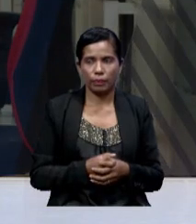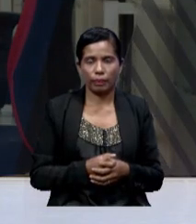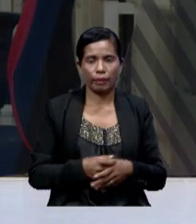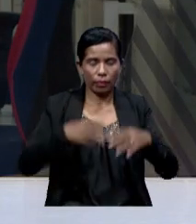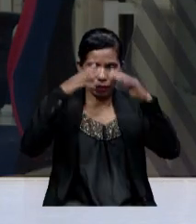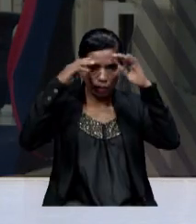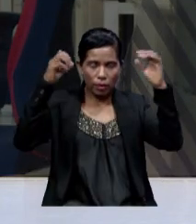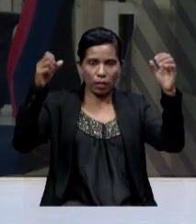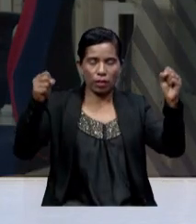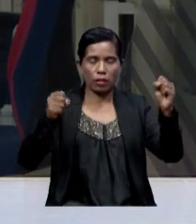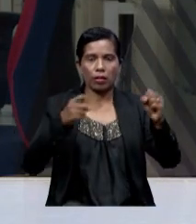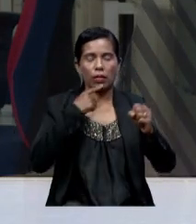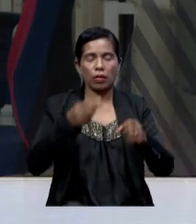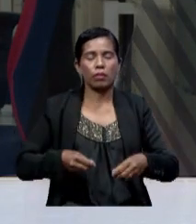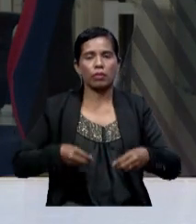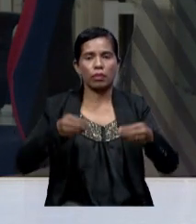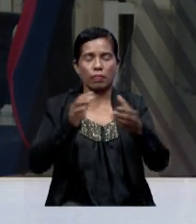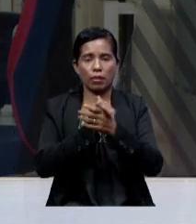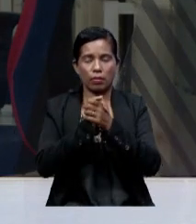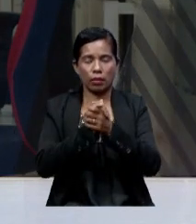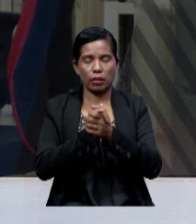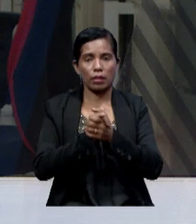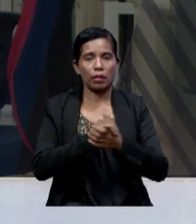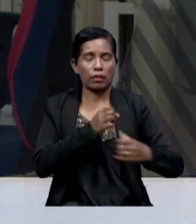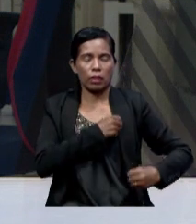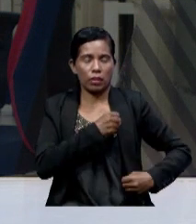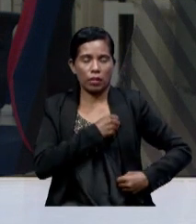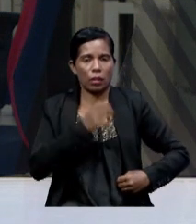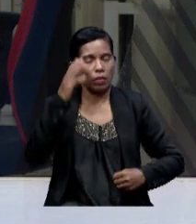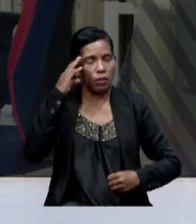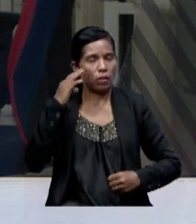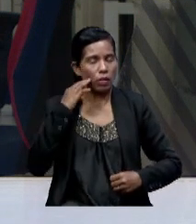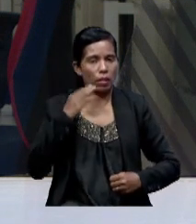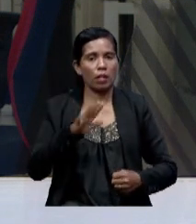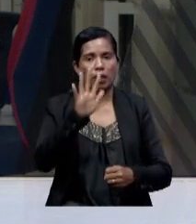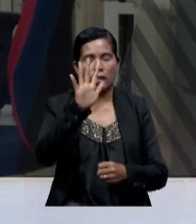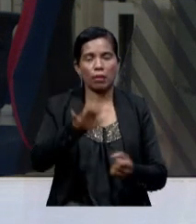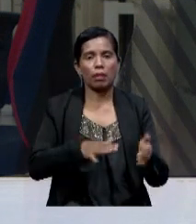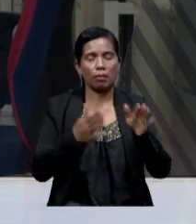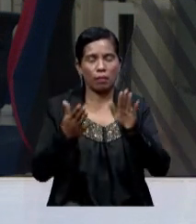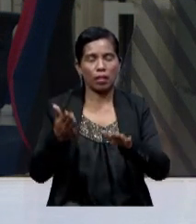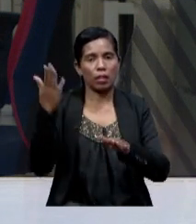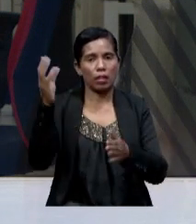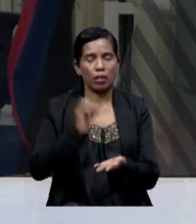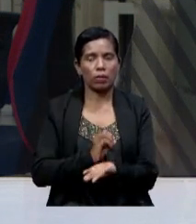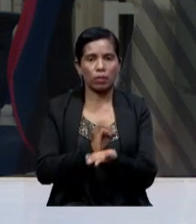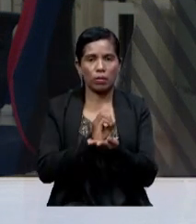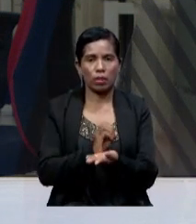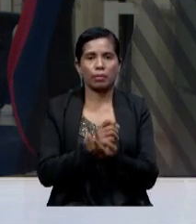Presidente Republika kondekora militer Korea do Sul nang Lima nebe mate ia oikusi ambeno.